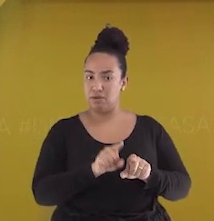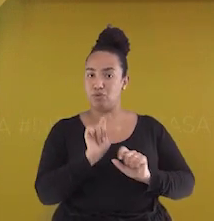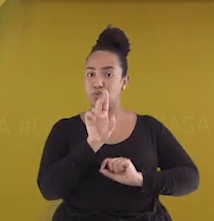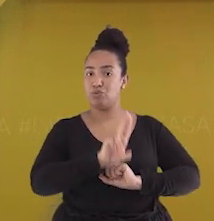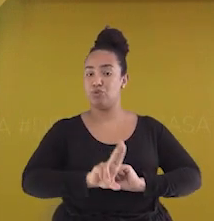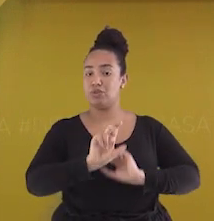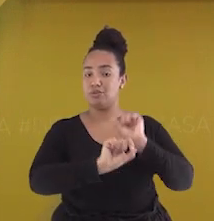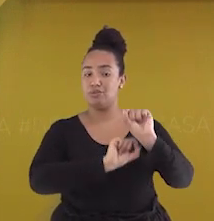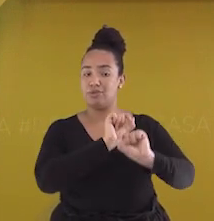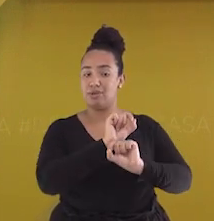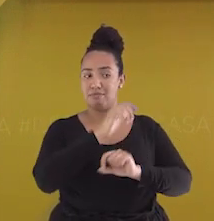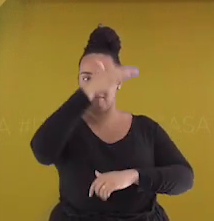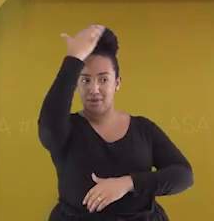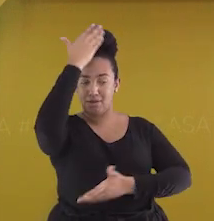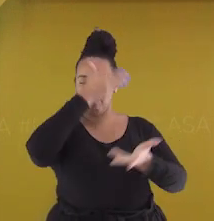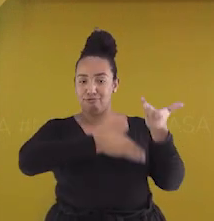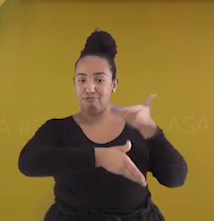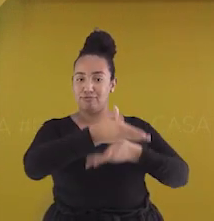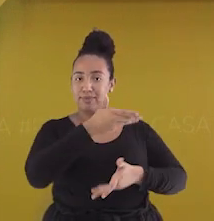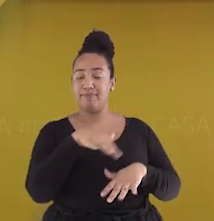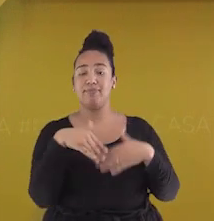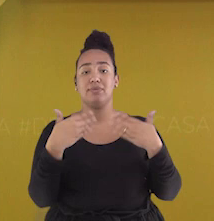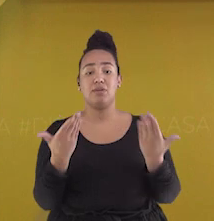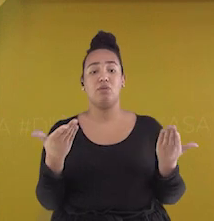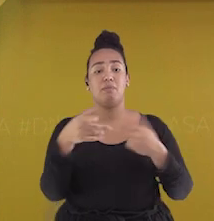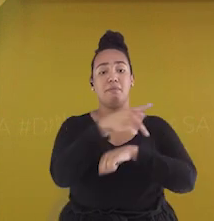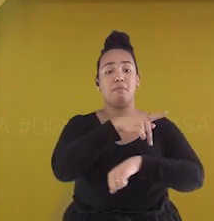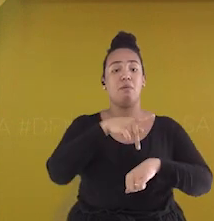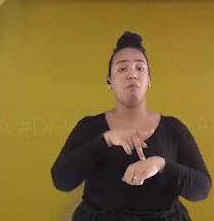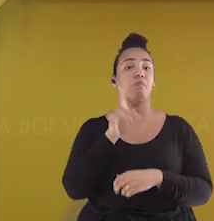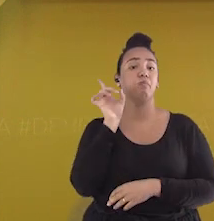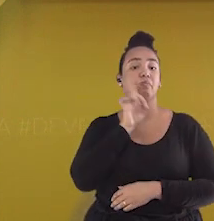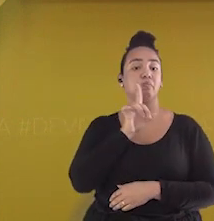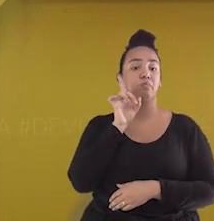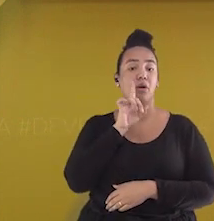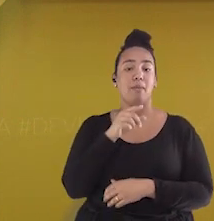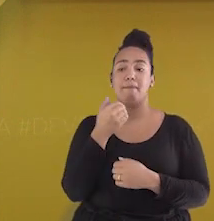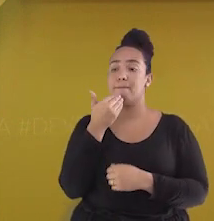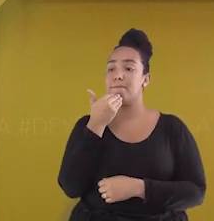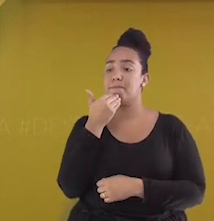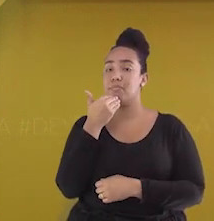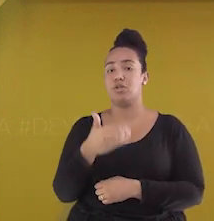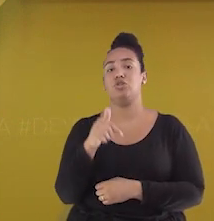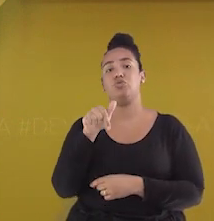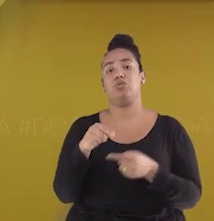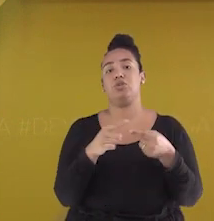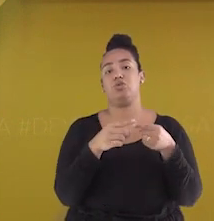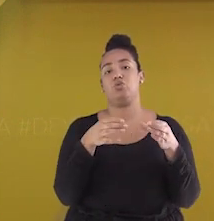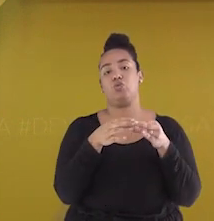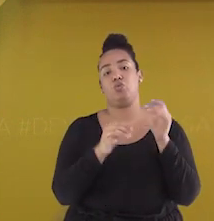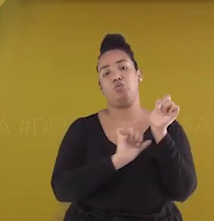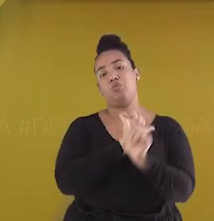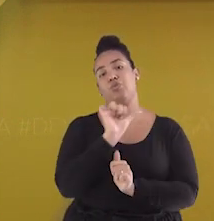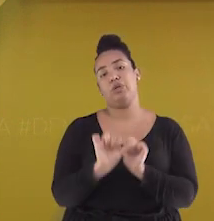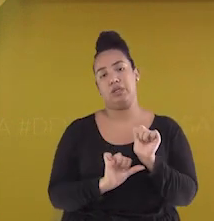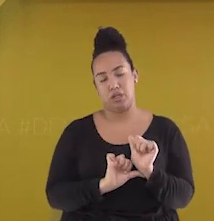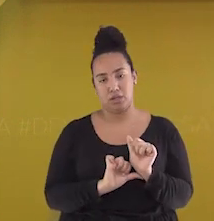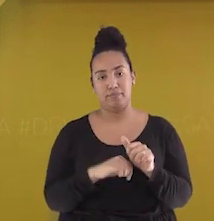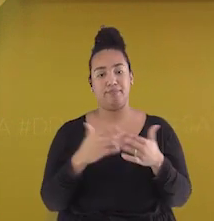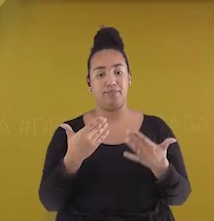econômica mexicana, os Estados Unidos forçaram uma reformulação do NAFTA.